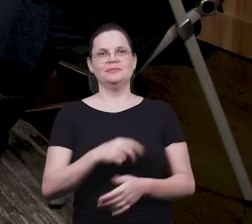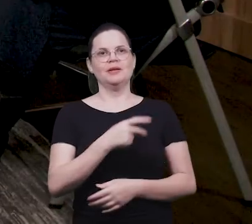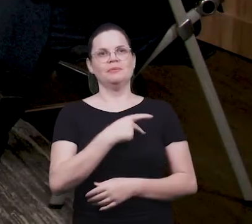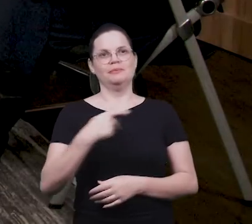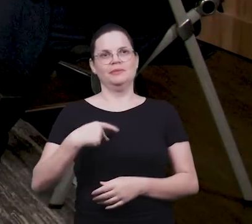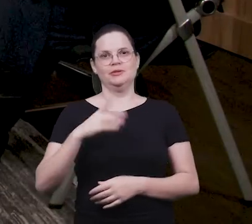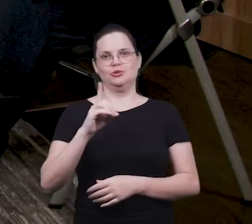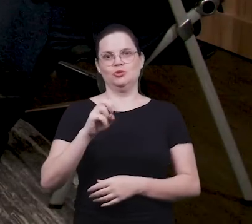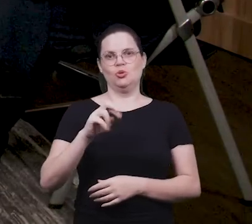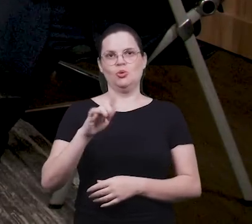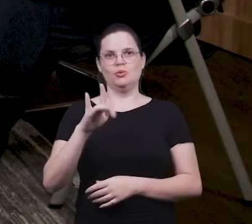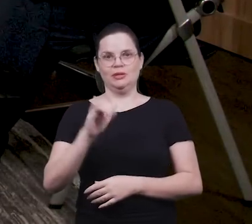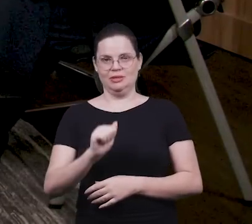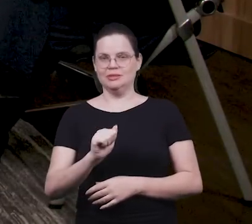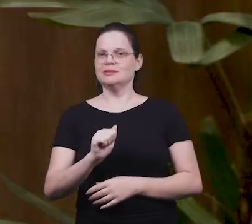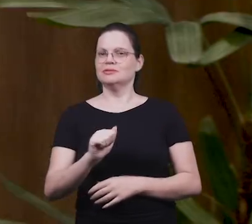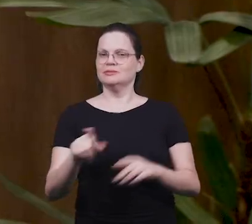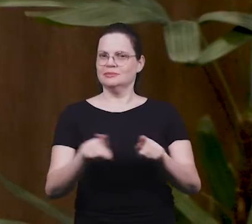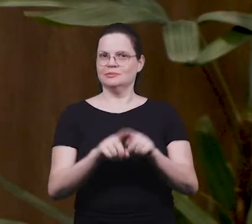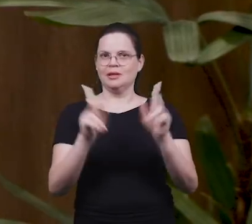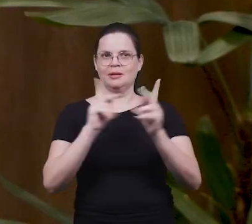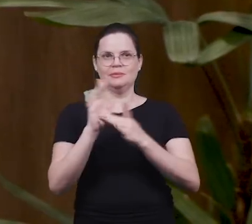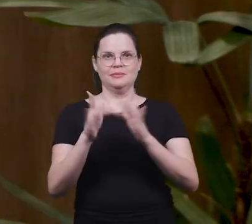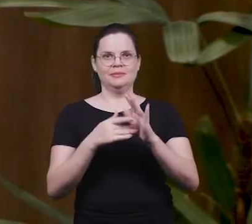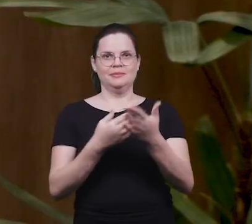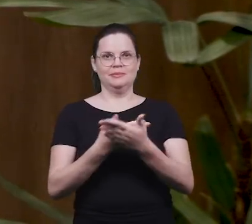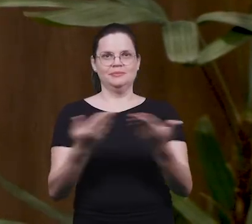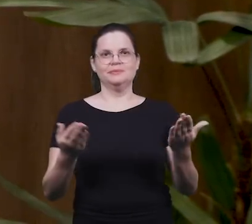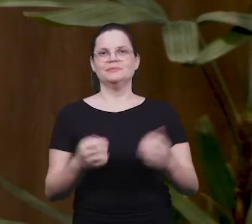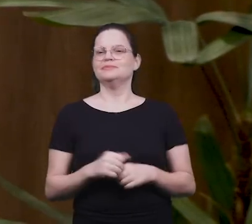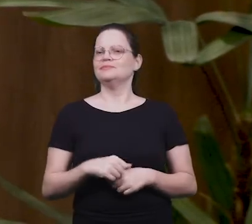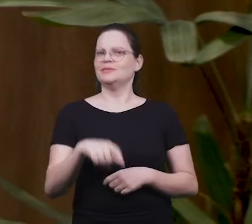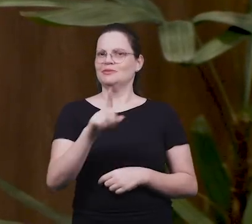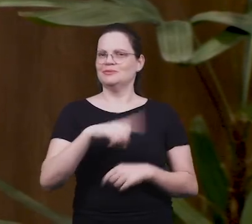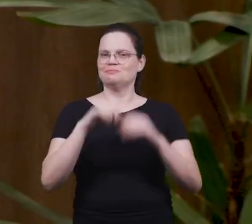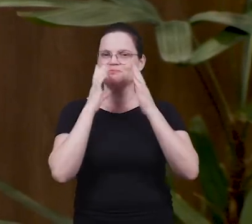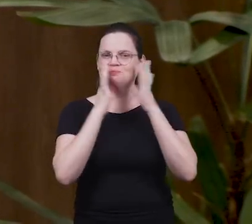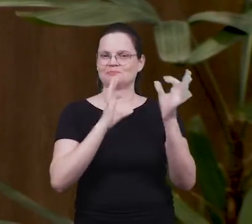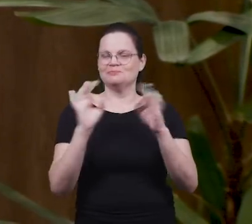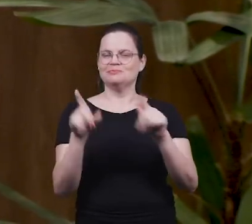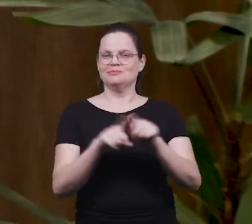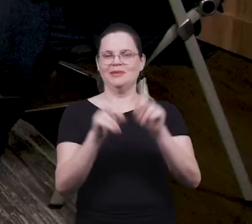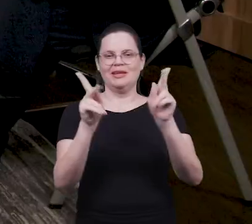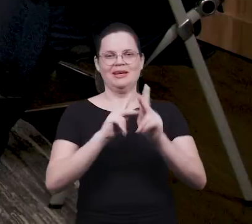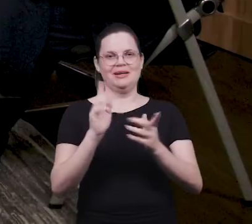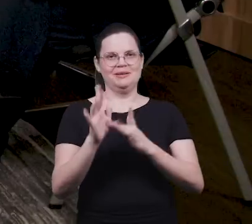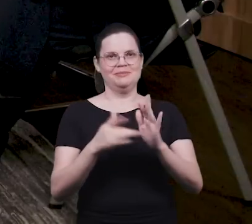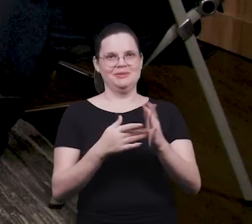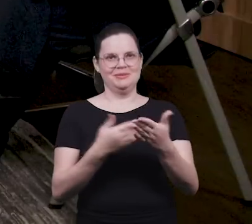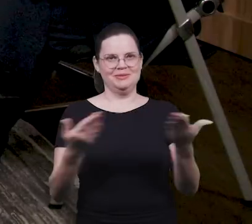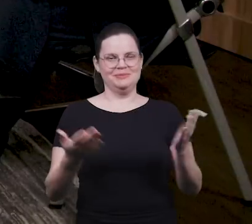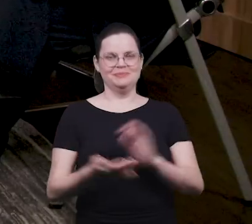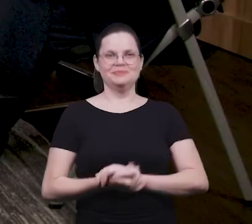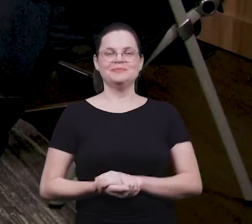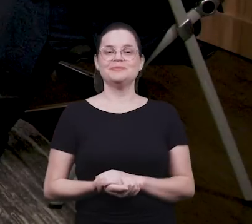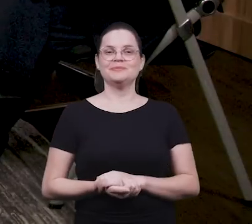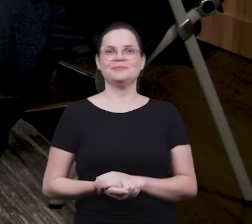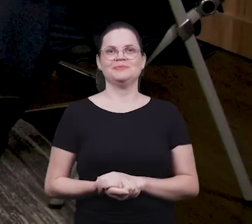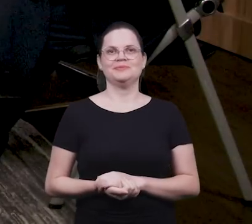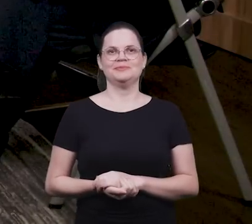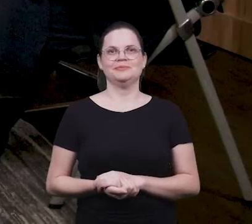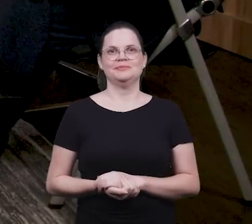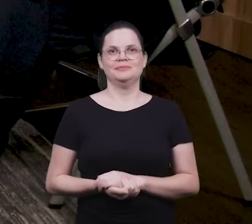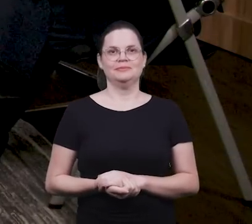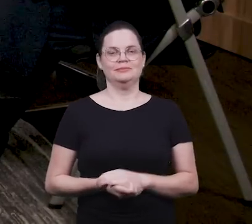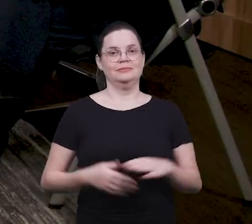o pastor Douglas Spangero, a paz do Senhor. Paz do Senhor, pastor Josias e aqueles que nos acompanham. Um abraço fraternal. Muito bem, essa a abordagem